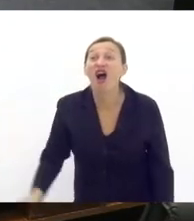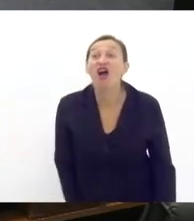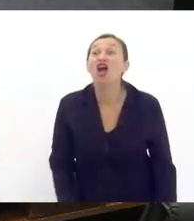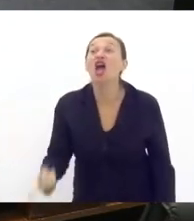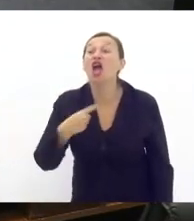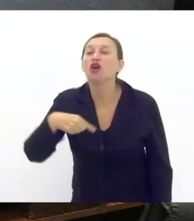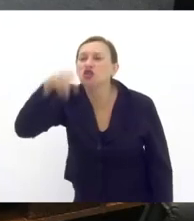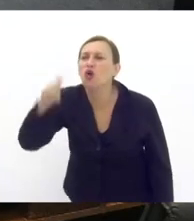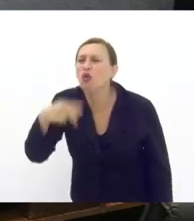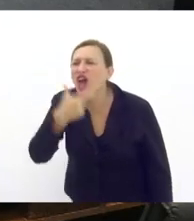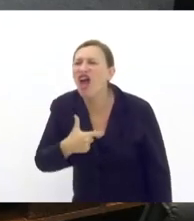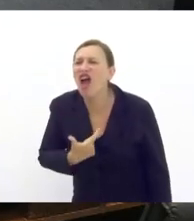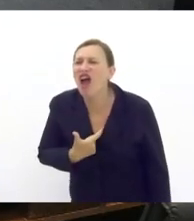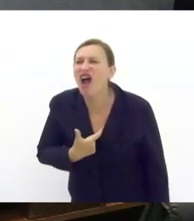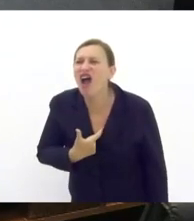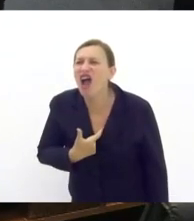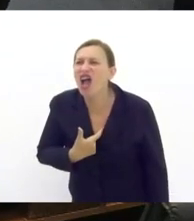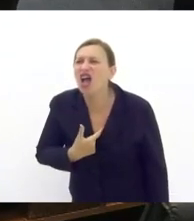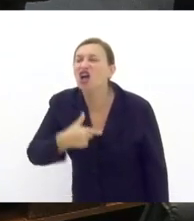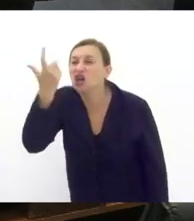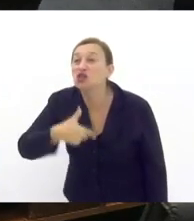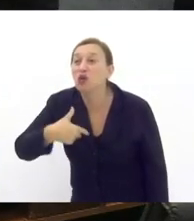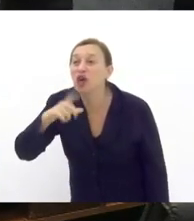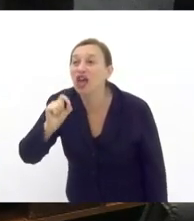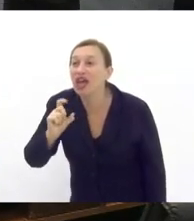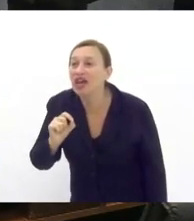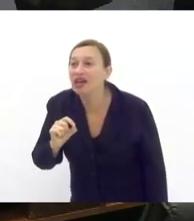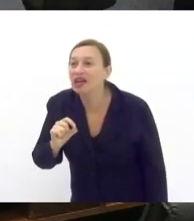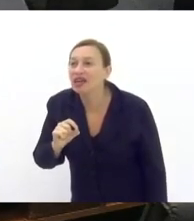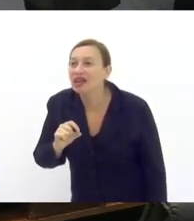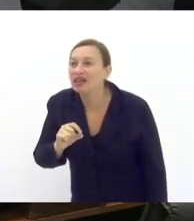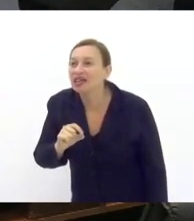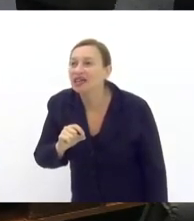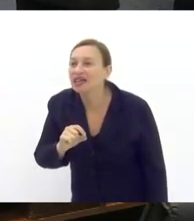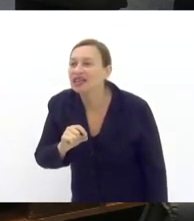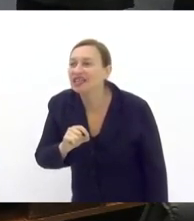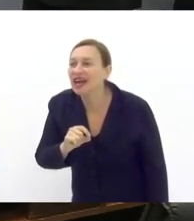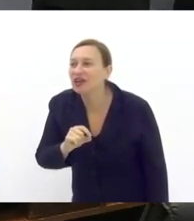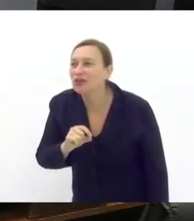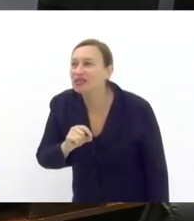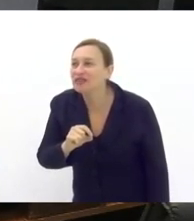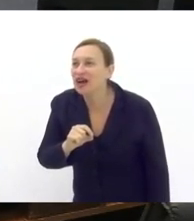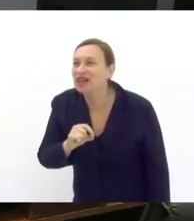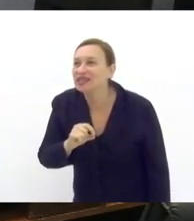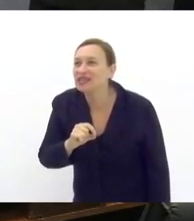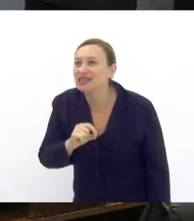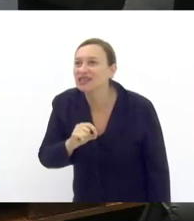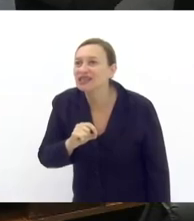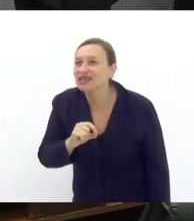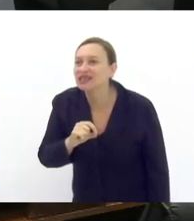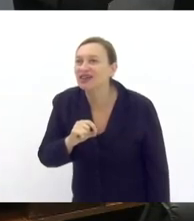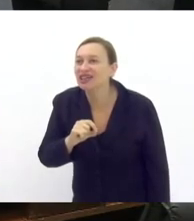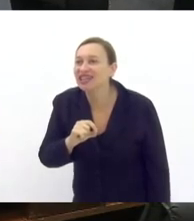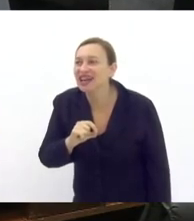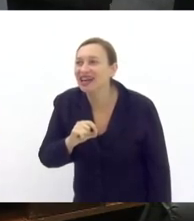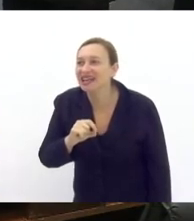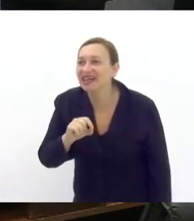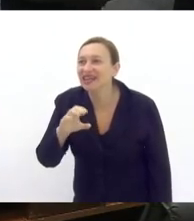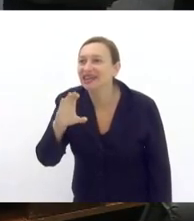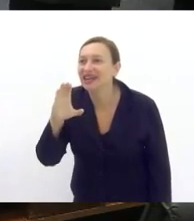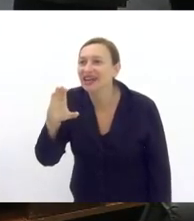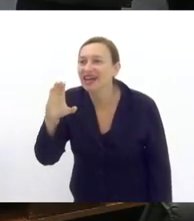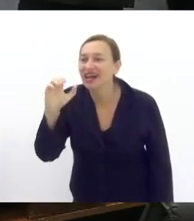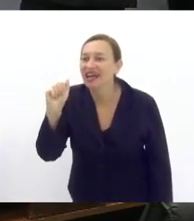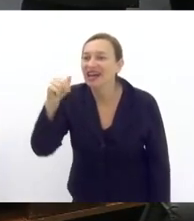Eu sou o quê, deputado? Canalha. O deputado professor Josimar está falando que eu sou canalha. Você está mentindo. Vossa Excelência já leu o regimento dessa casa?